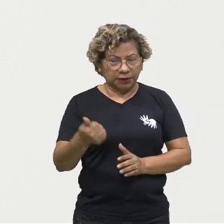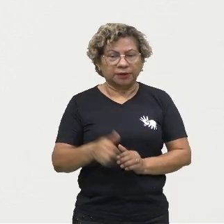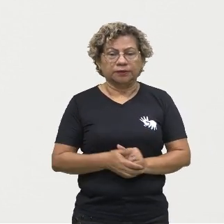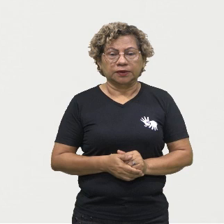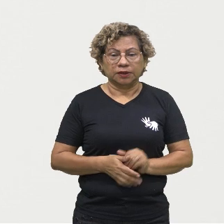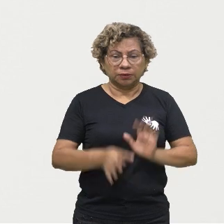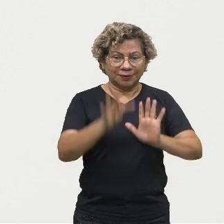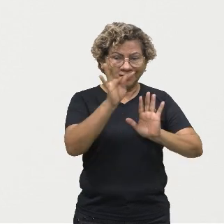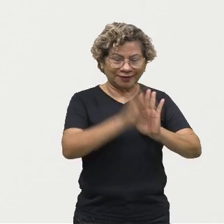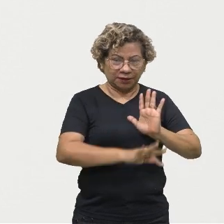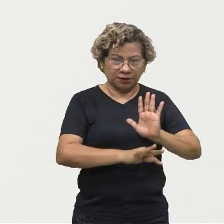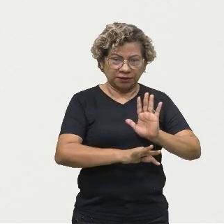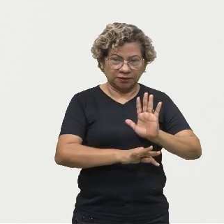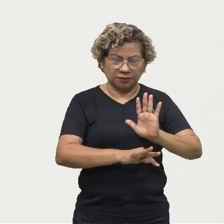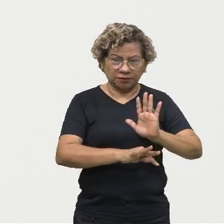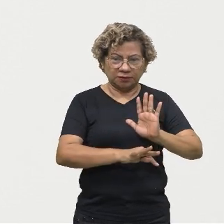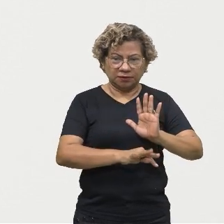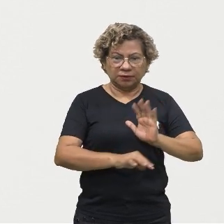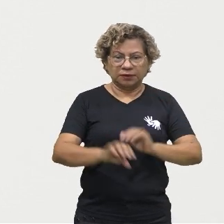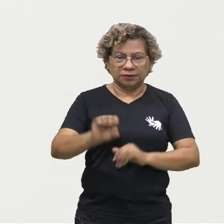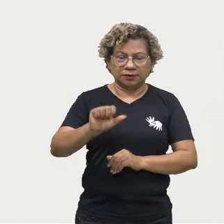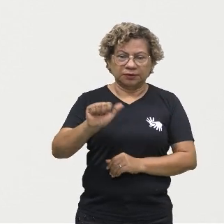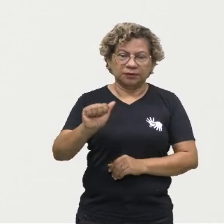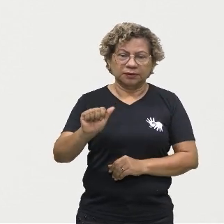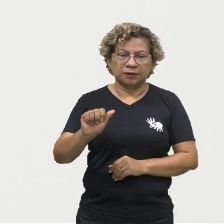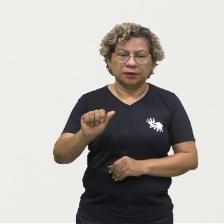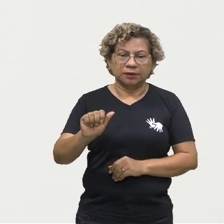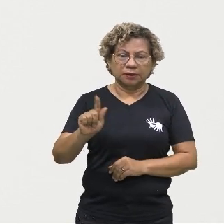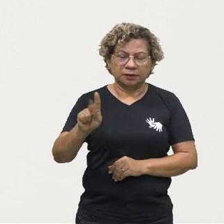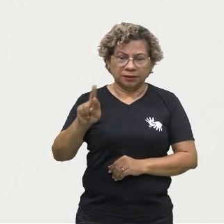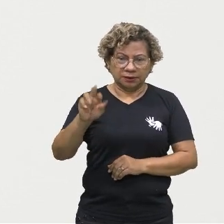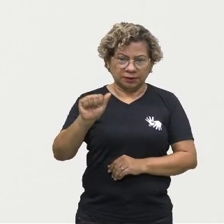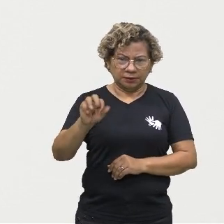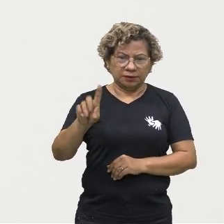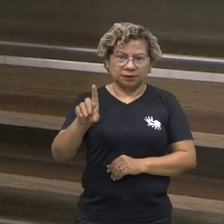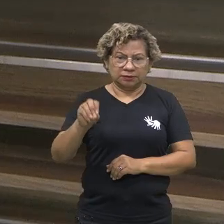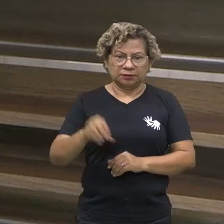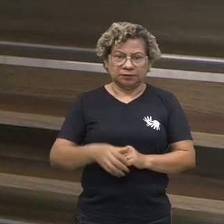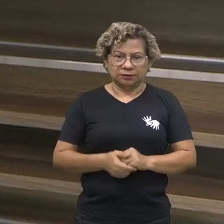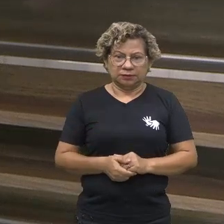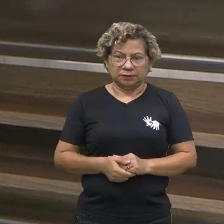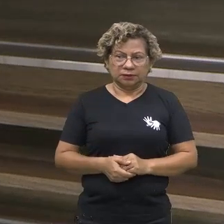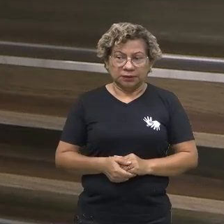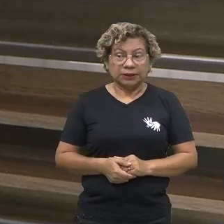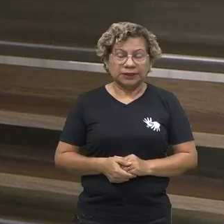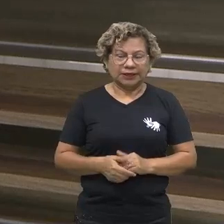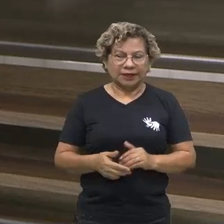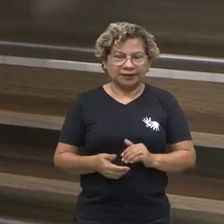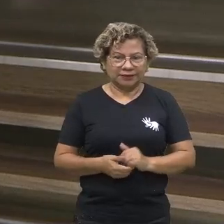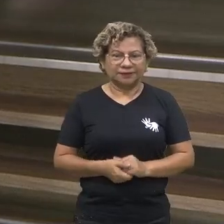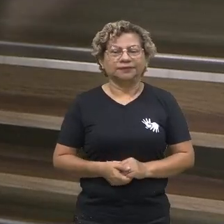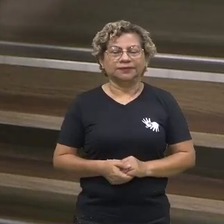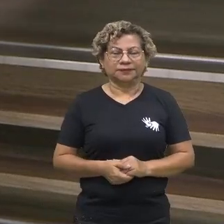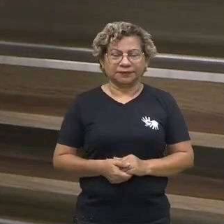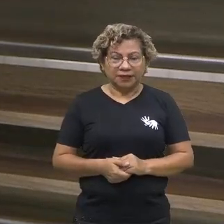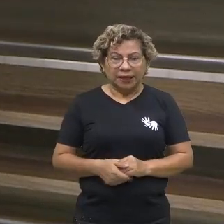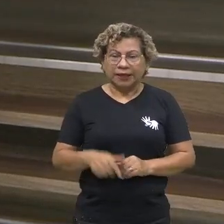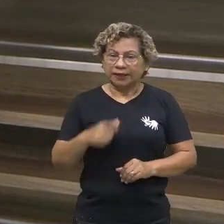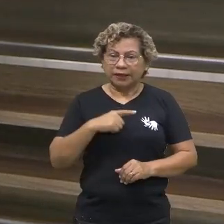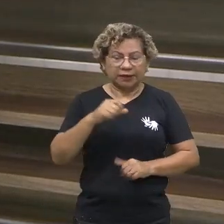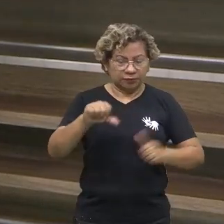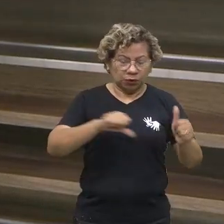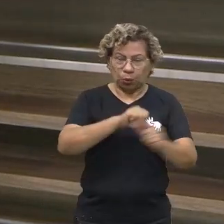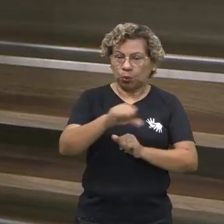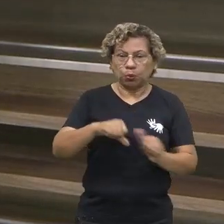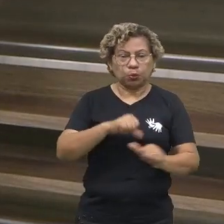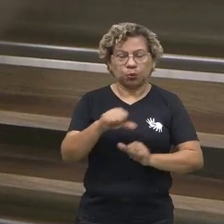sagrado, pessoal, ele não é flexível. Segundo que esse texto sagrado, ele não sofre